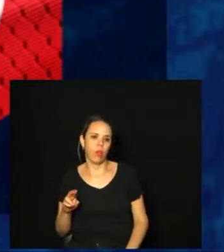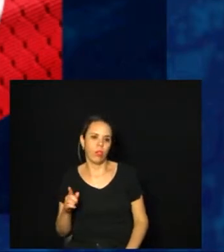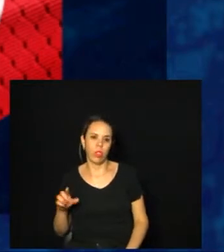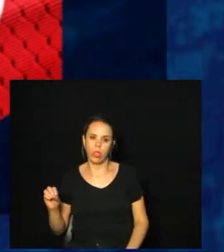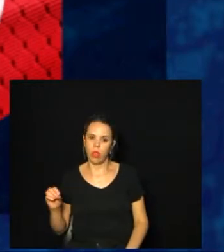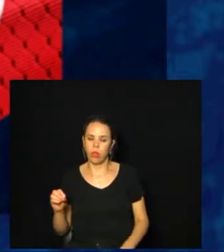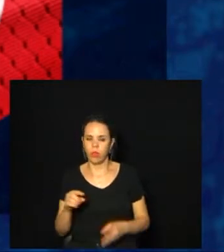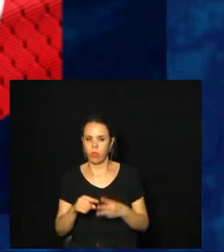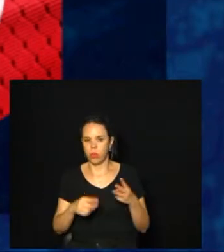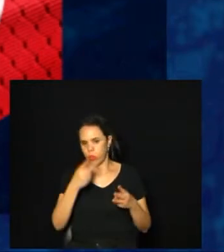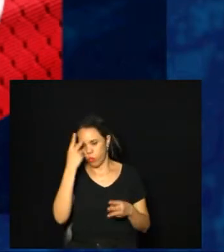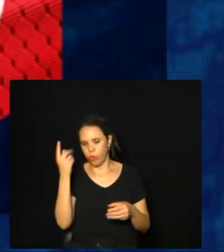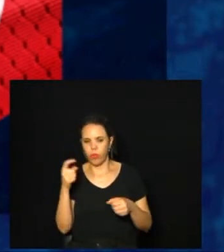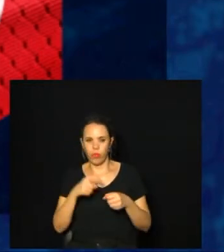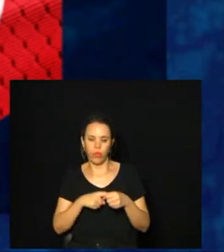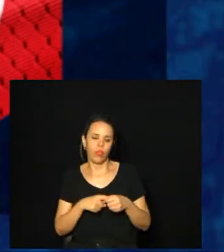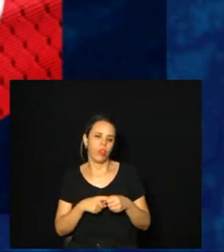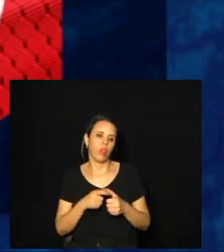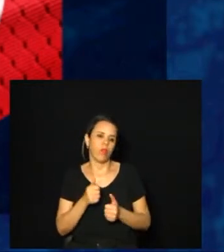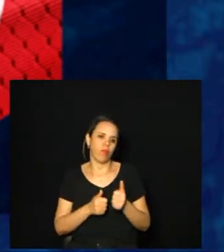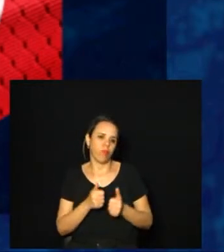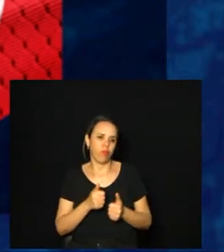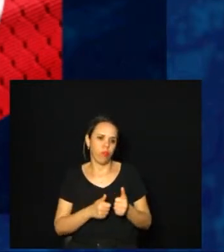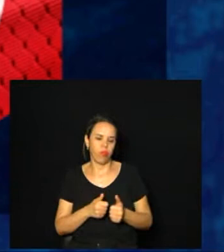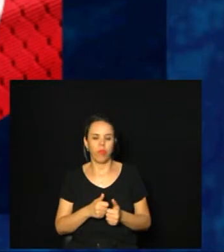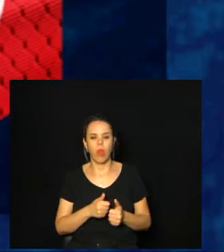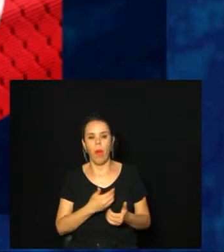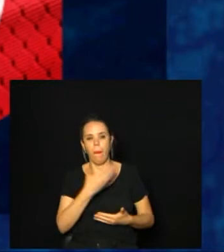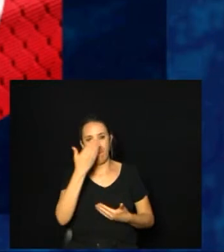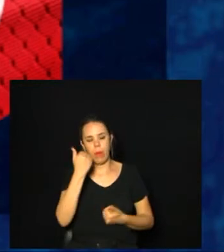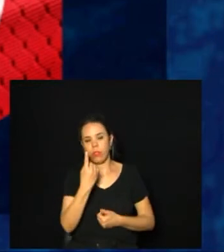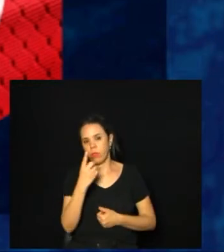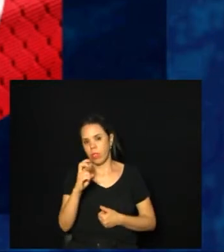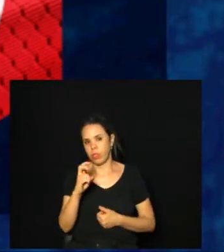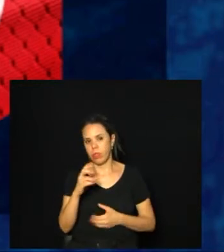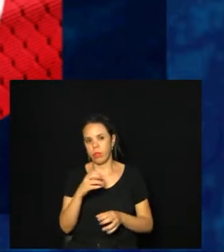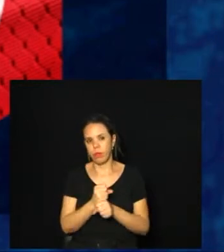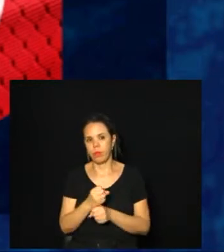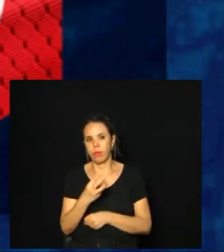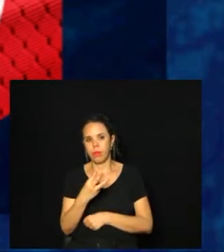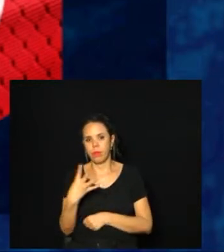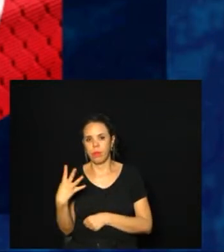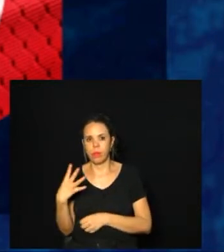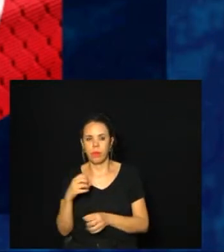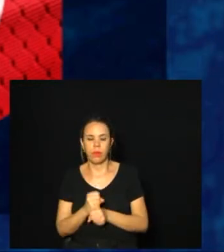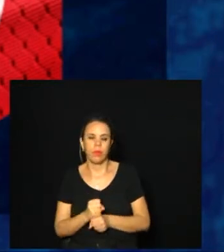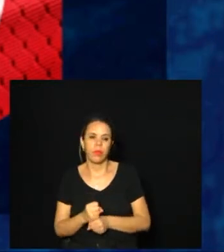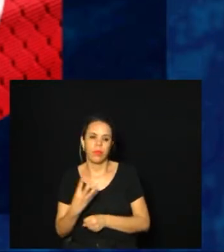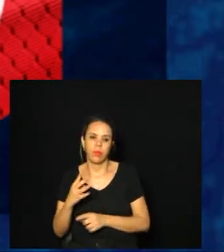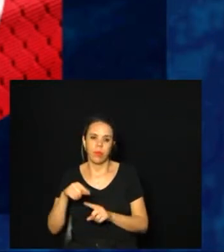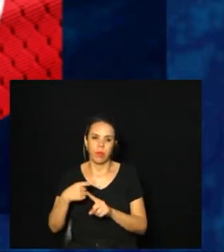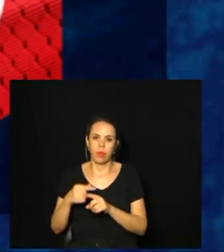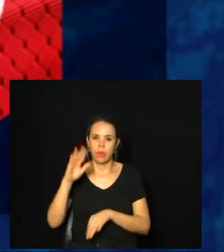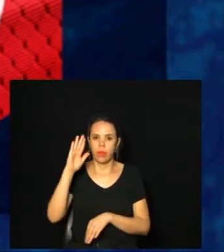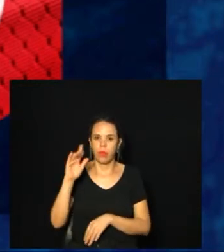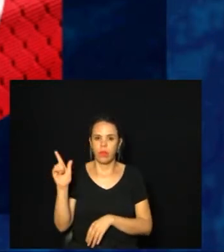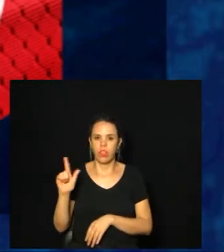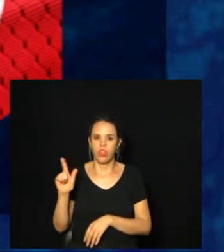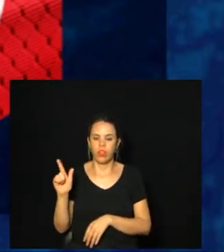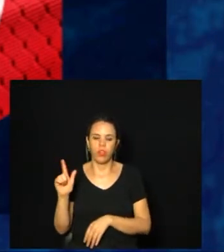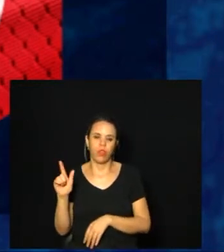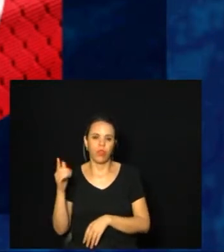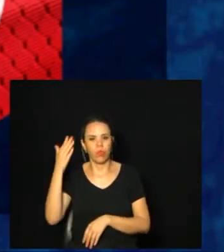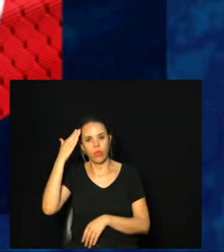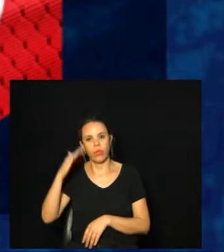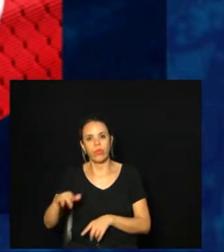Rodrigão. A Ponte, 15ª colocada com 34 pontos, 4 a mais que o Londrina, que abre